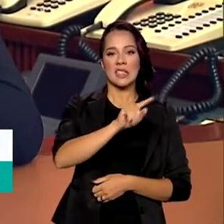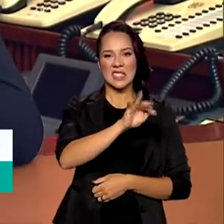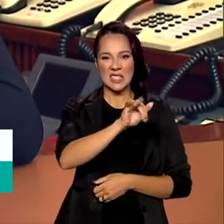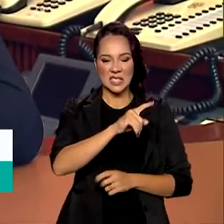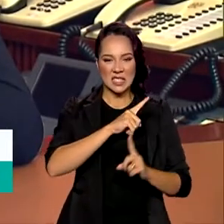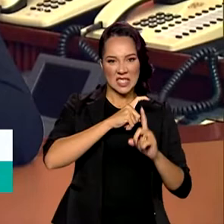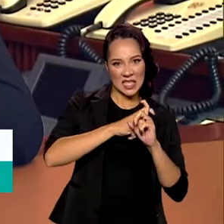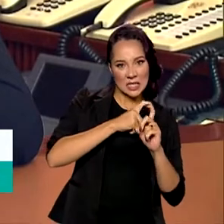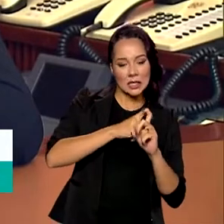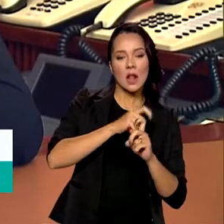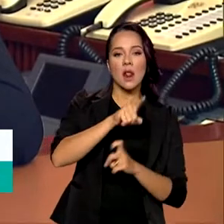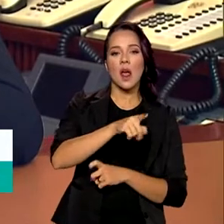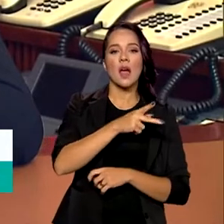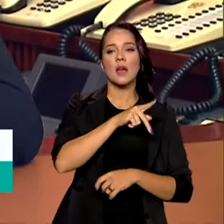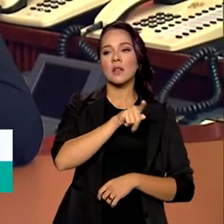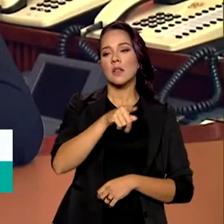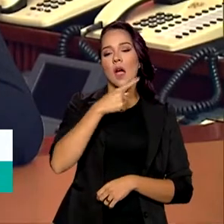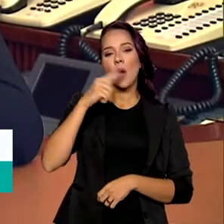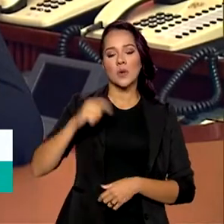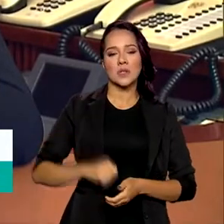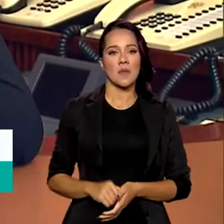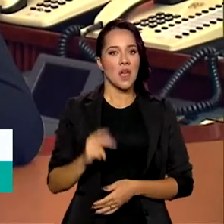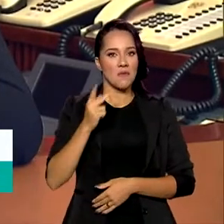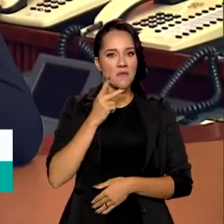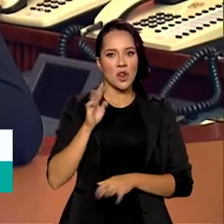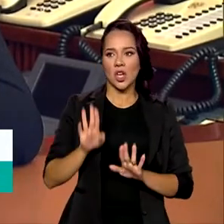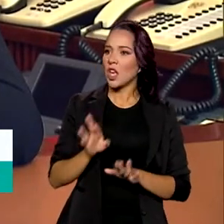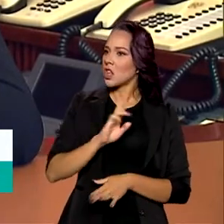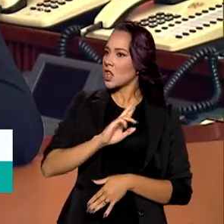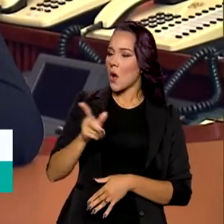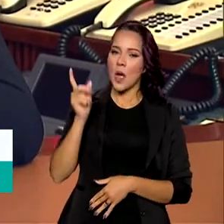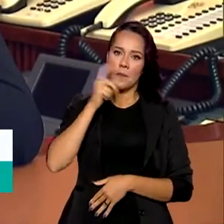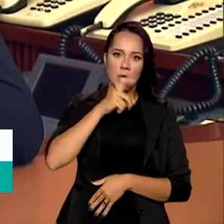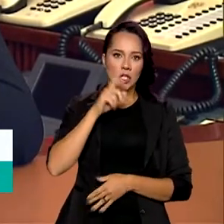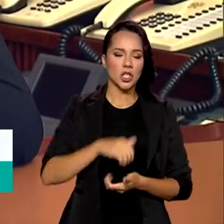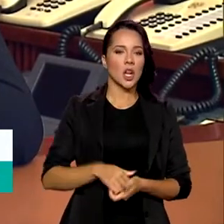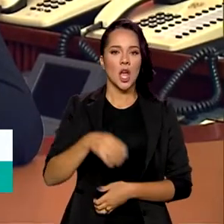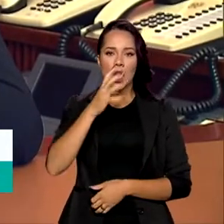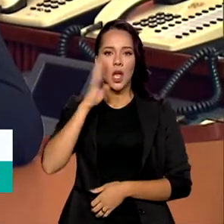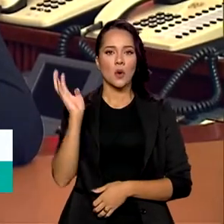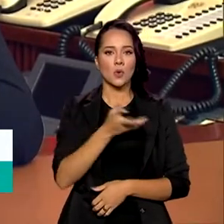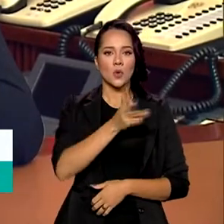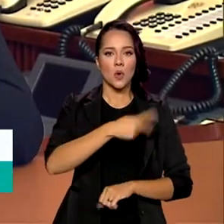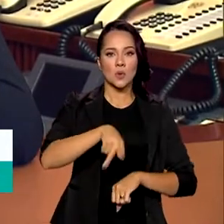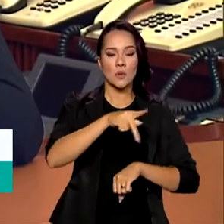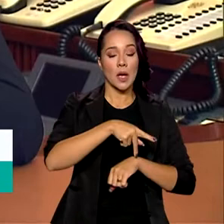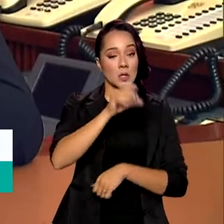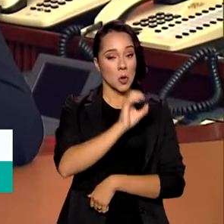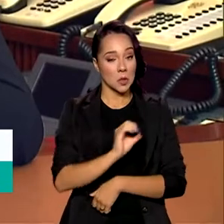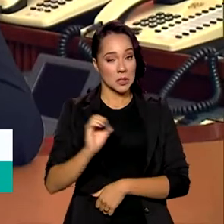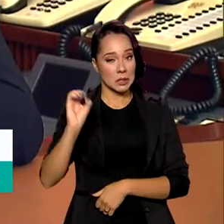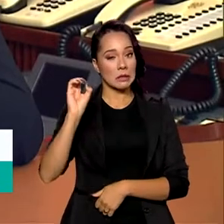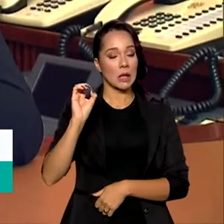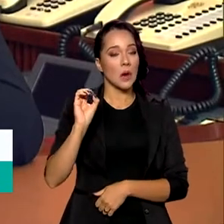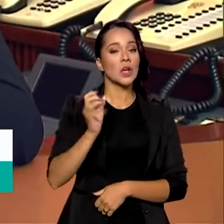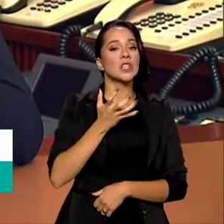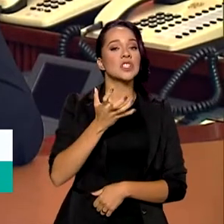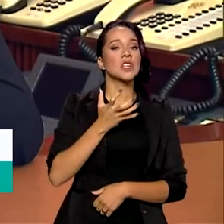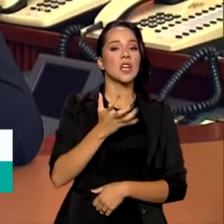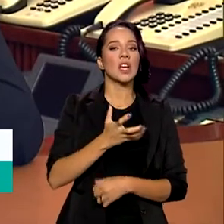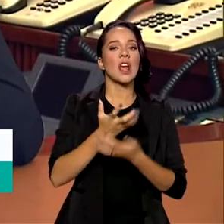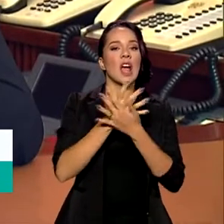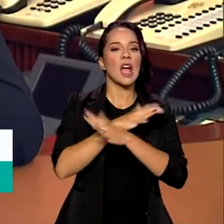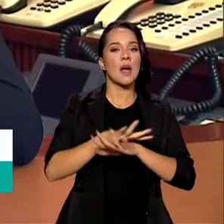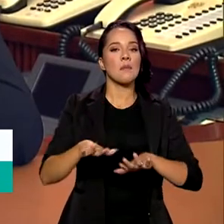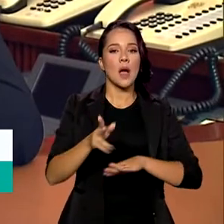Kiev o chefe do kremlin insistiu que não é um blefe e acusou os países ocidentais que quererem